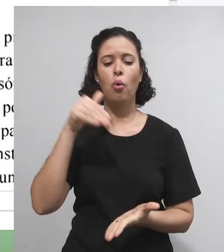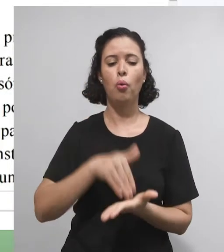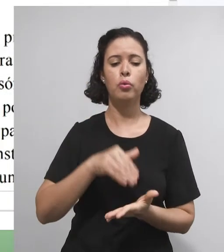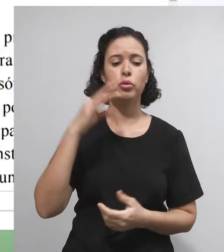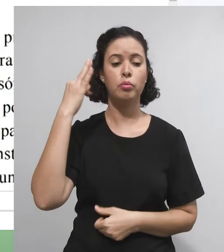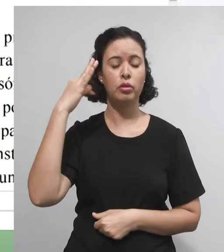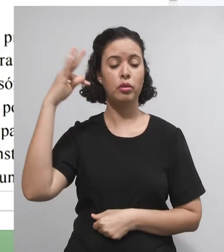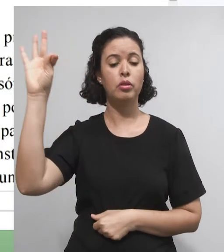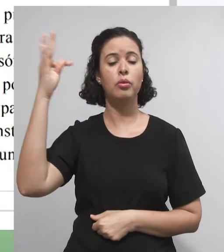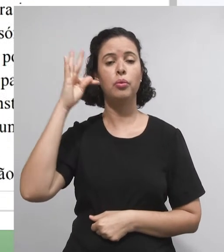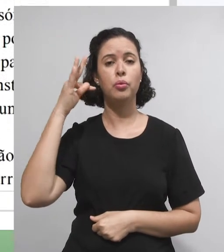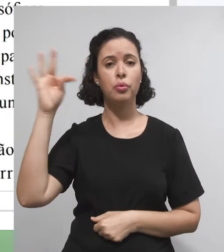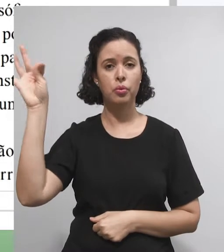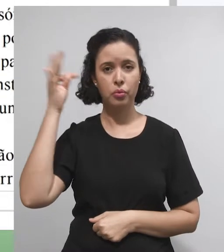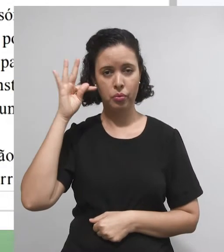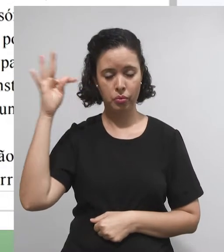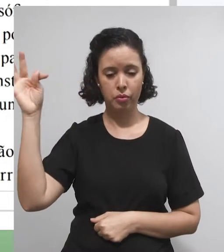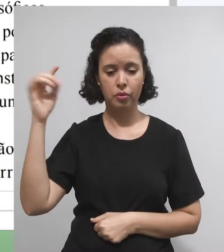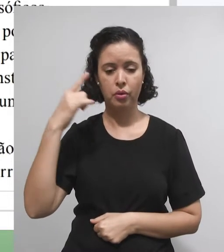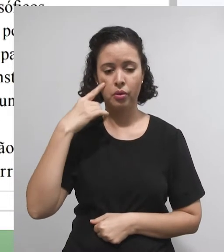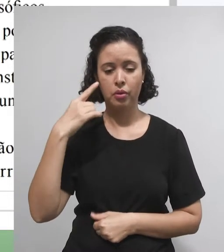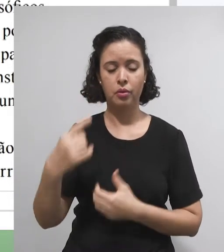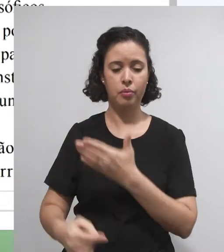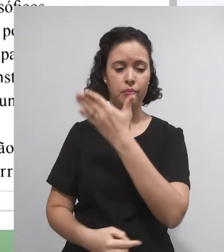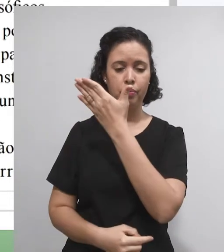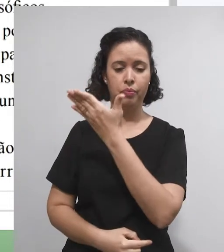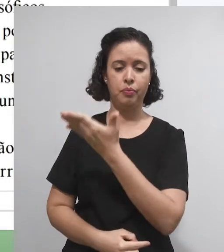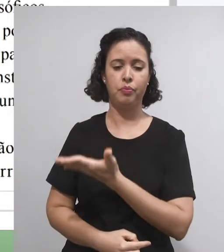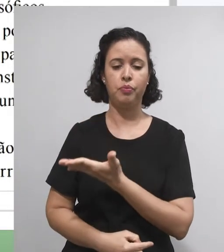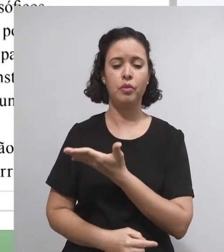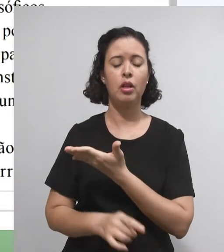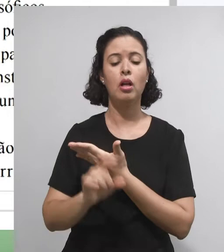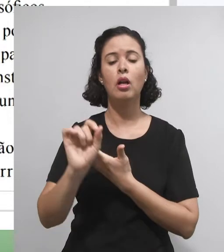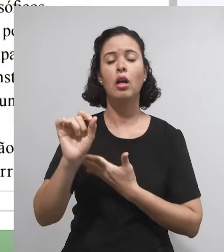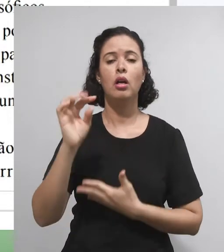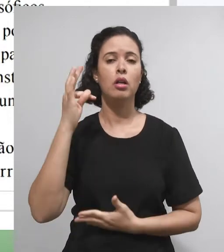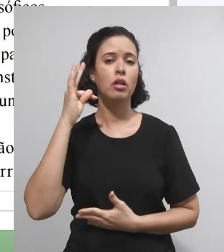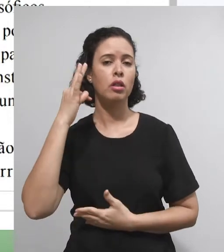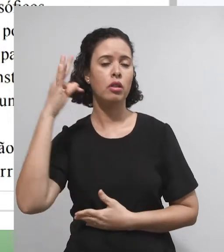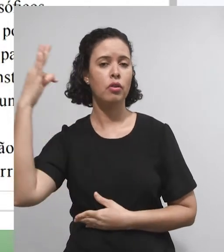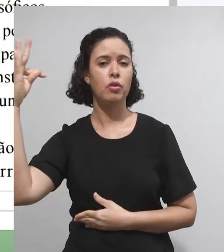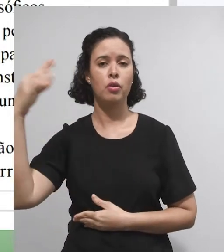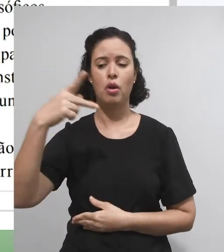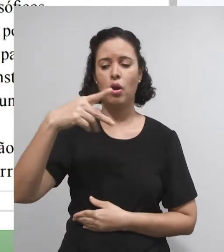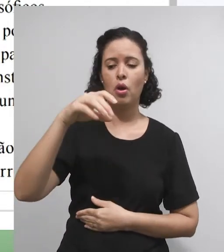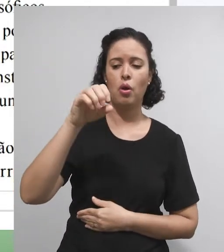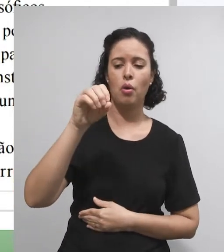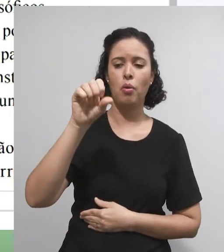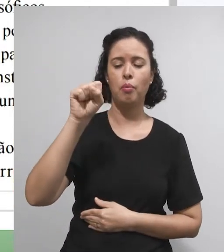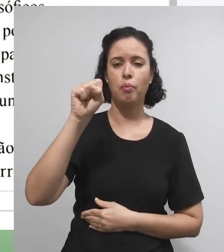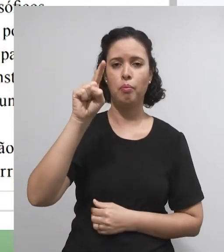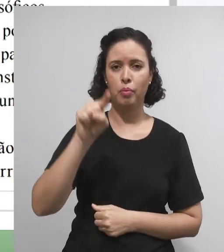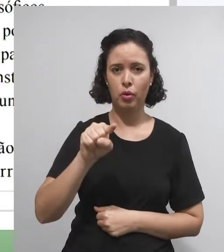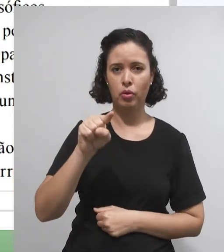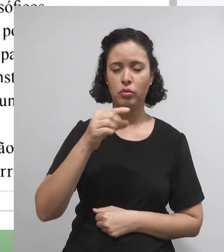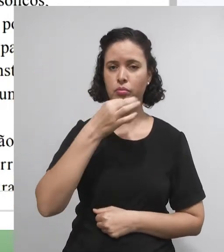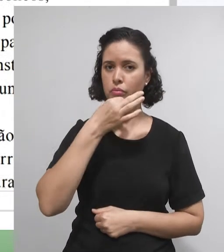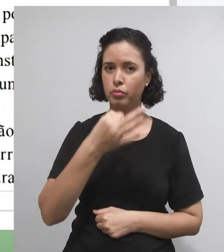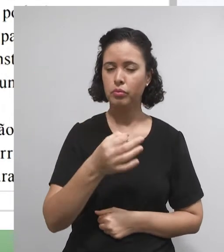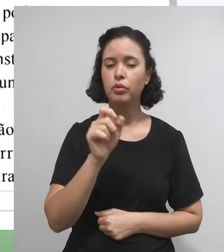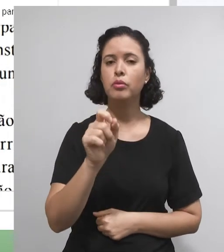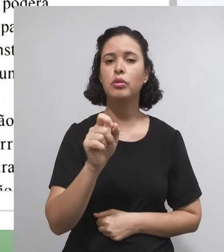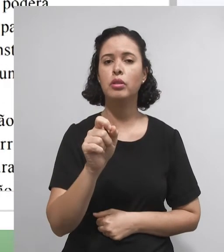última teoria dessa distribuição, certo? Que é a teoria pós-crítica. Na teoria pós-crítica do currículo,